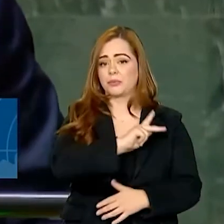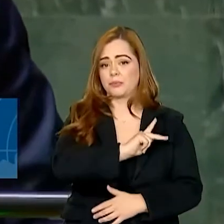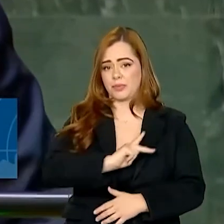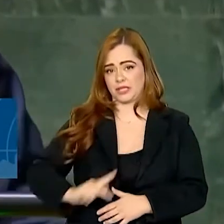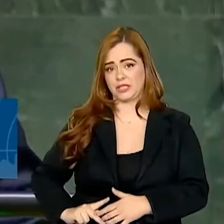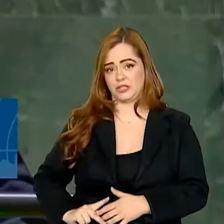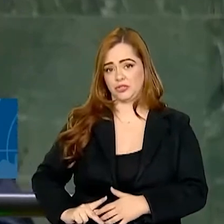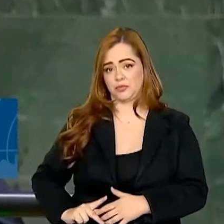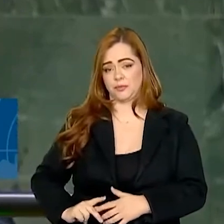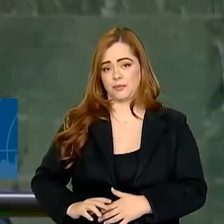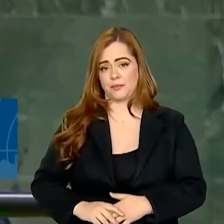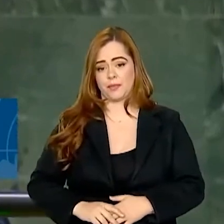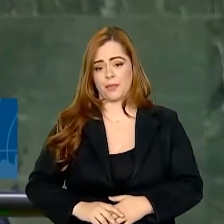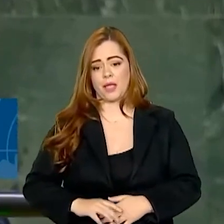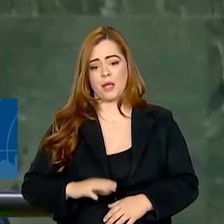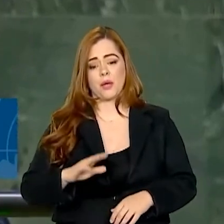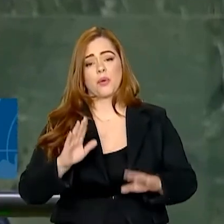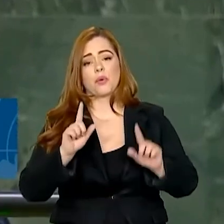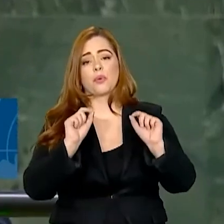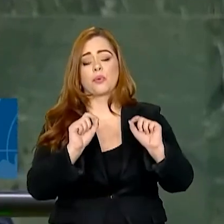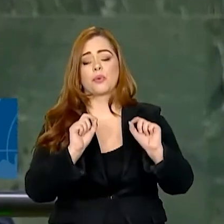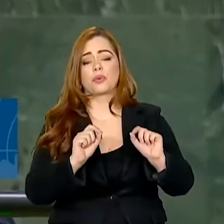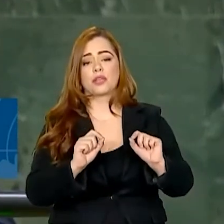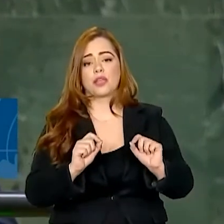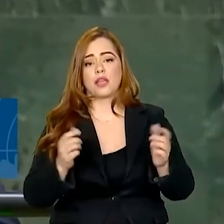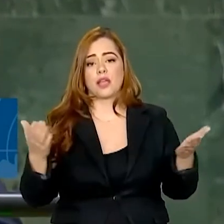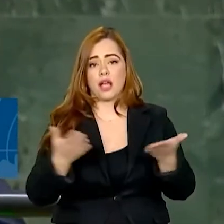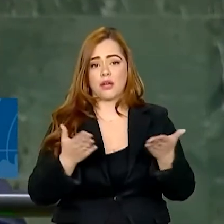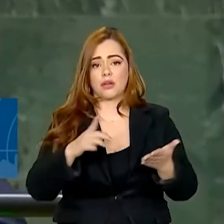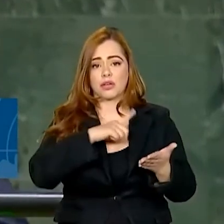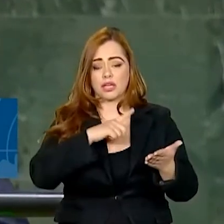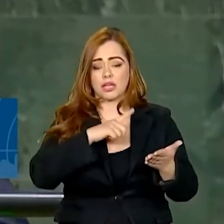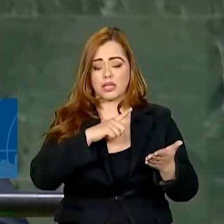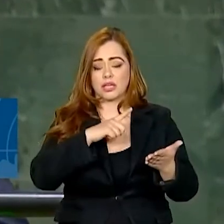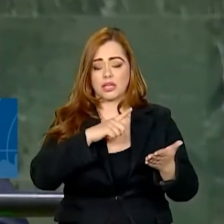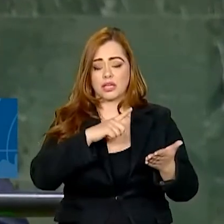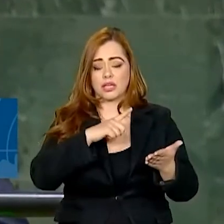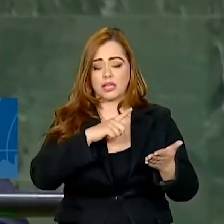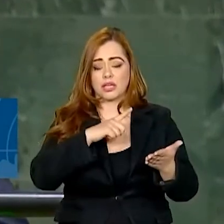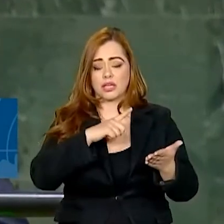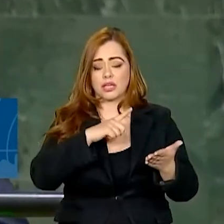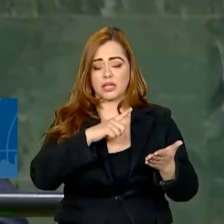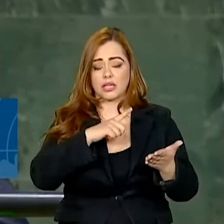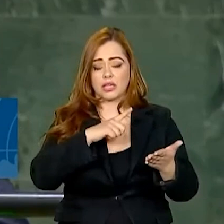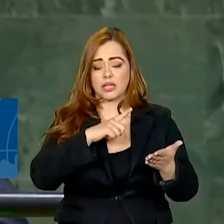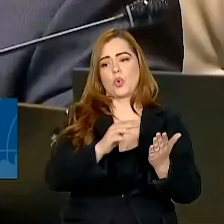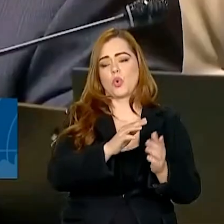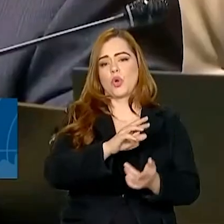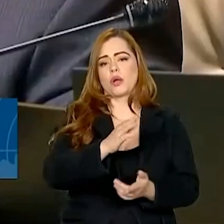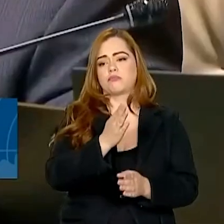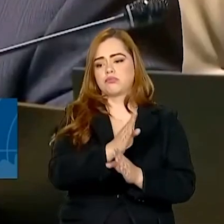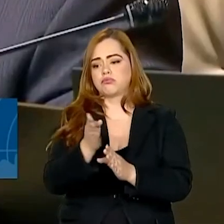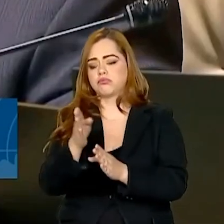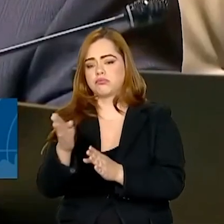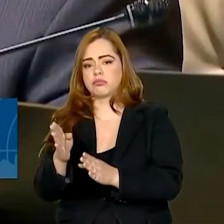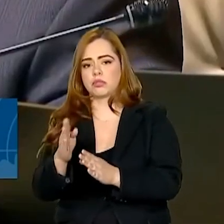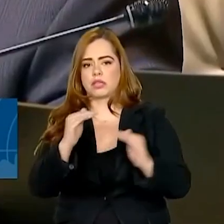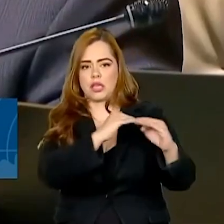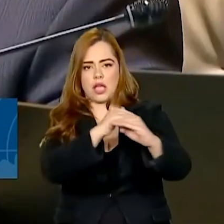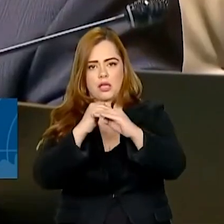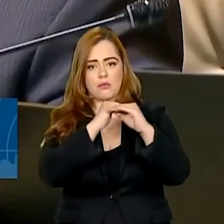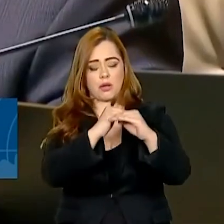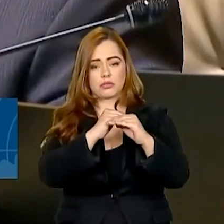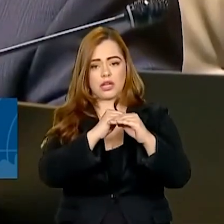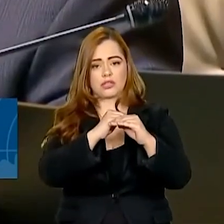presidente, o princípio sobre o qual se assenta o multilateralismo, o da igualdade soberana entre as nações,